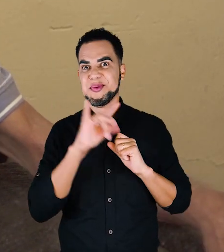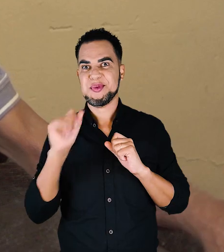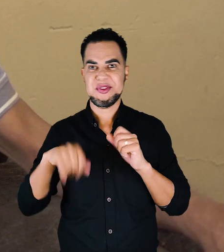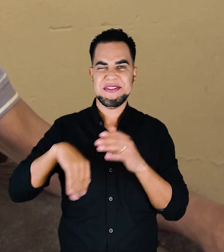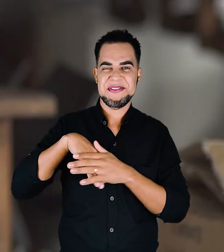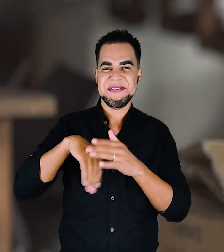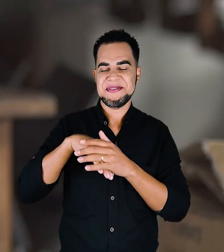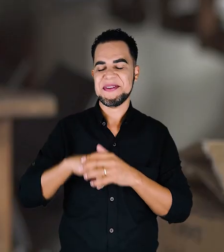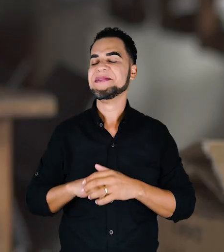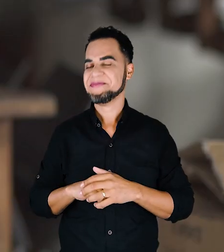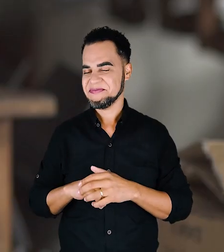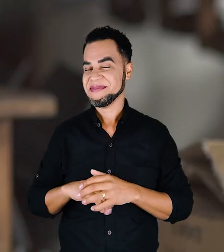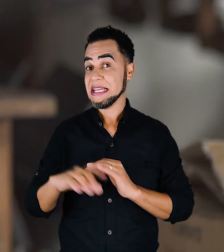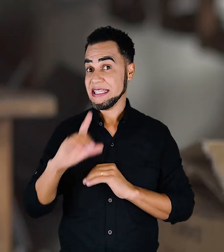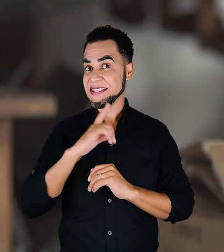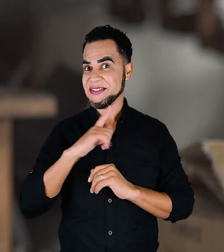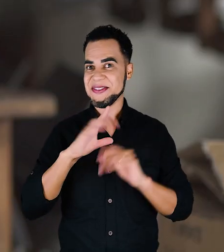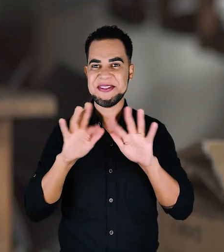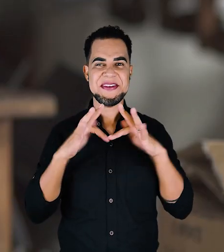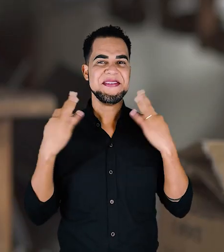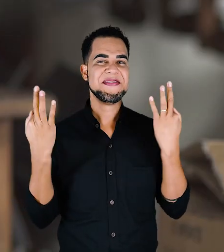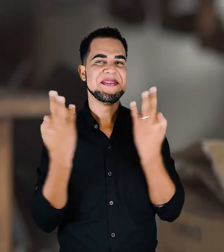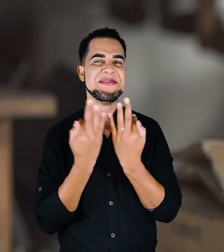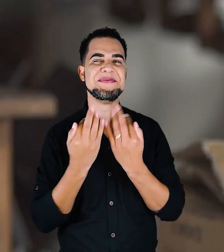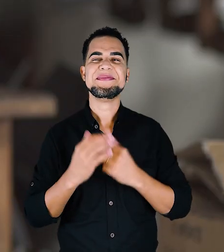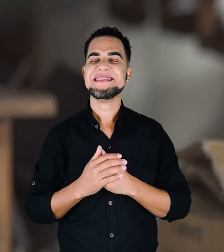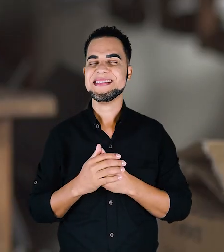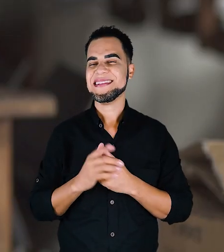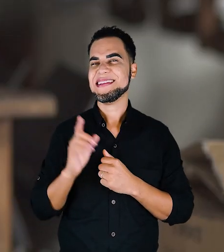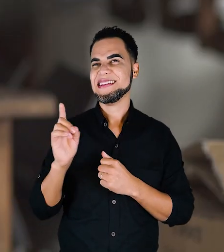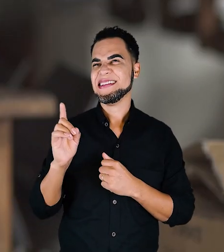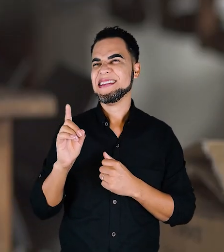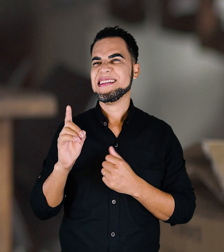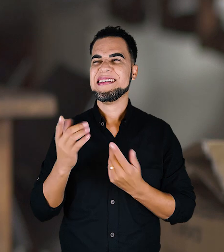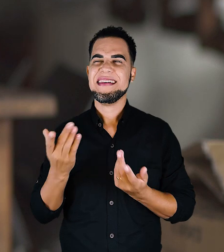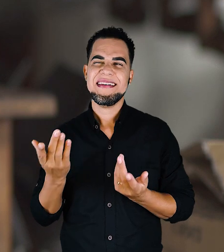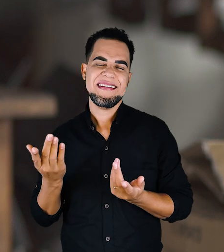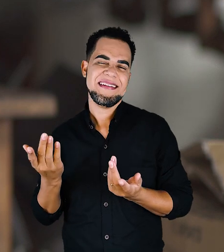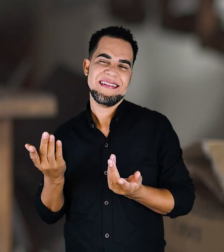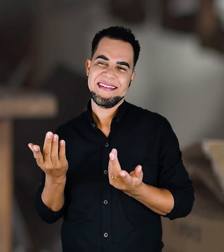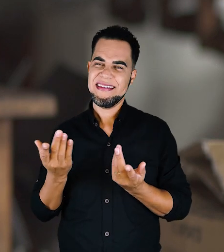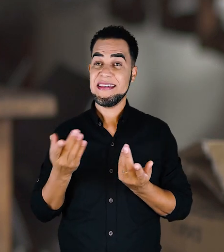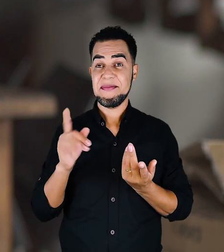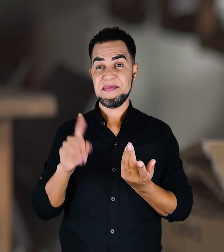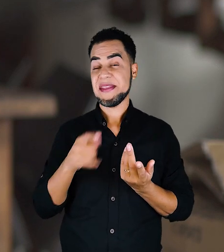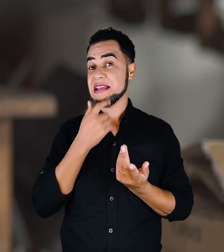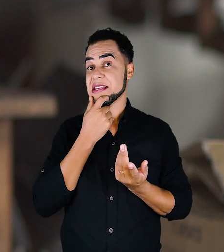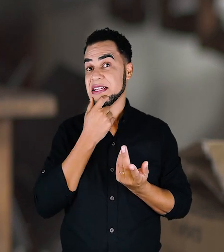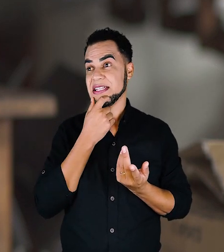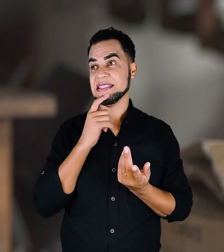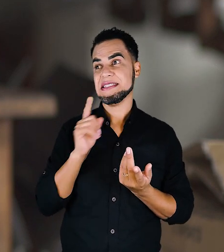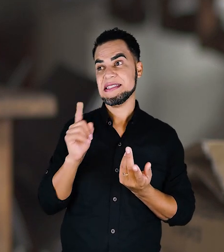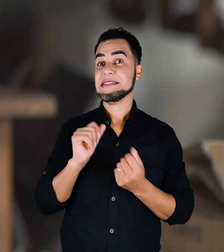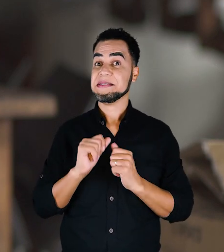jogo. Nós tínhamos uma família aí, que até de Soila, ele é